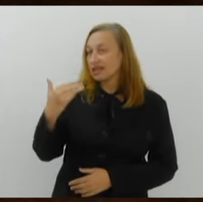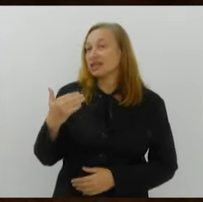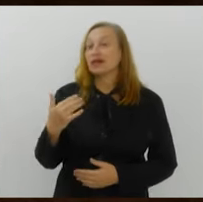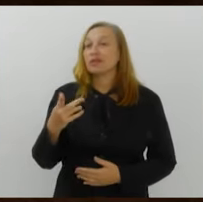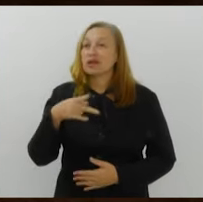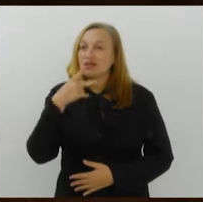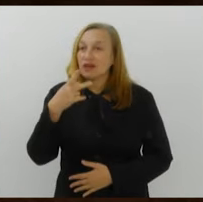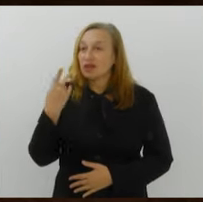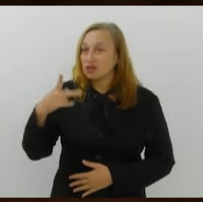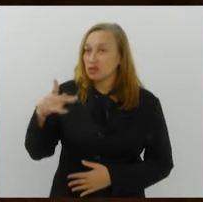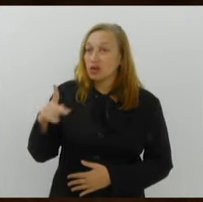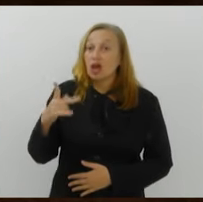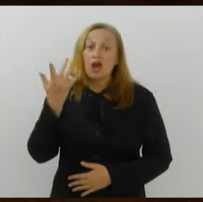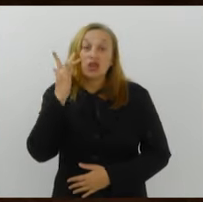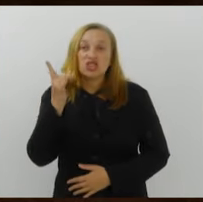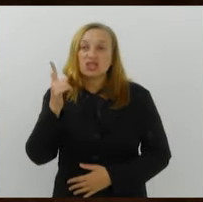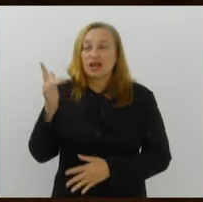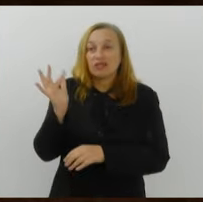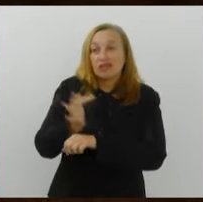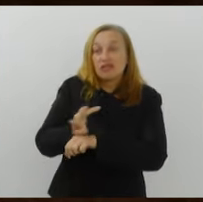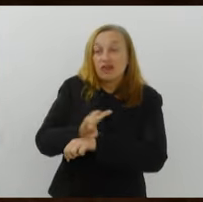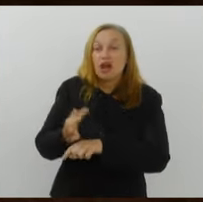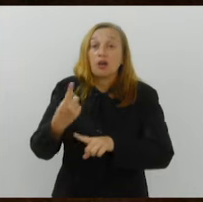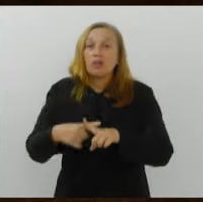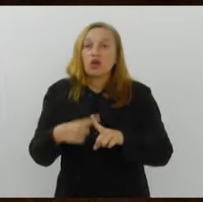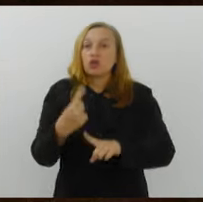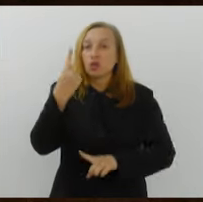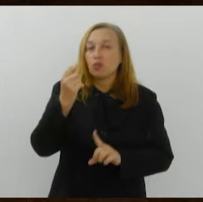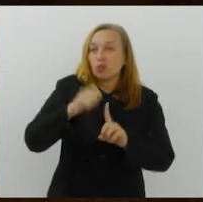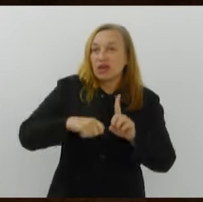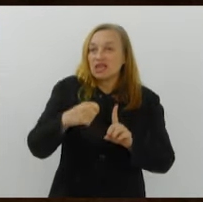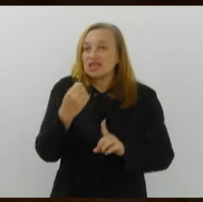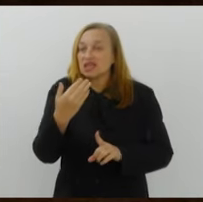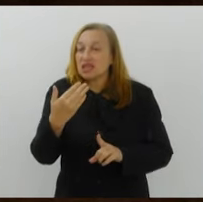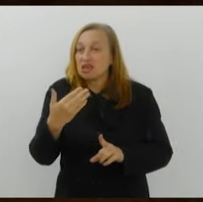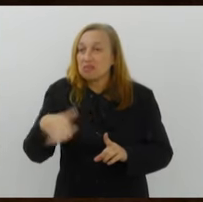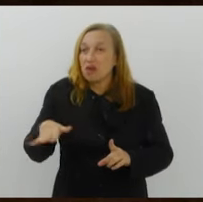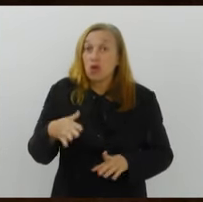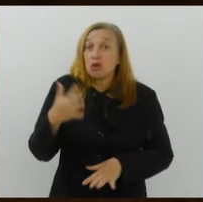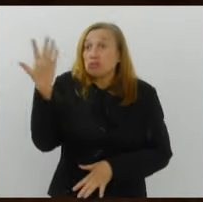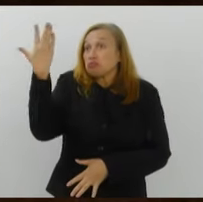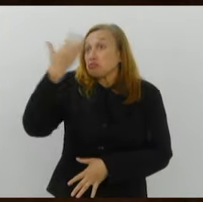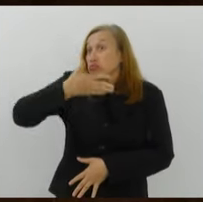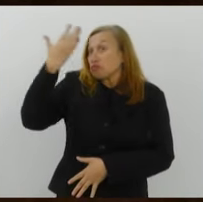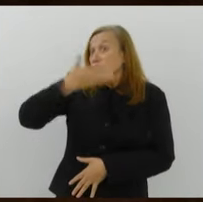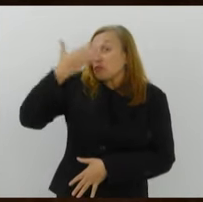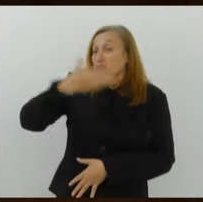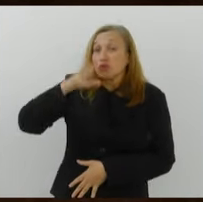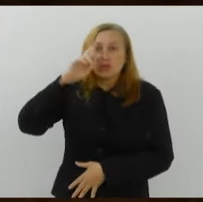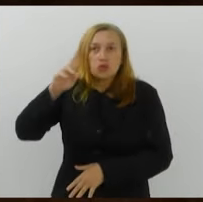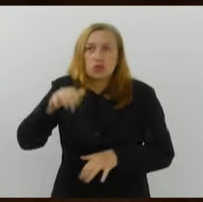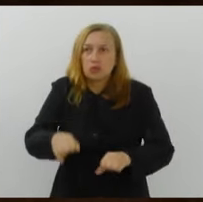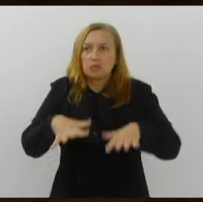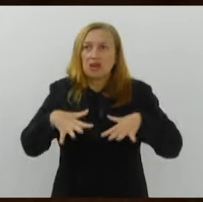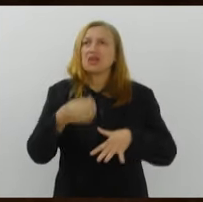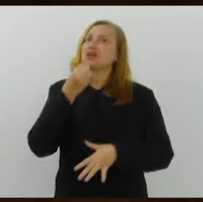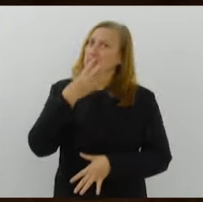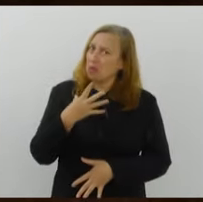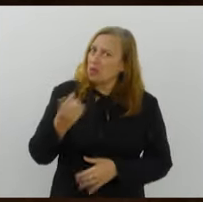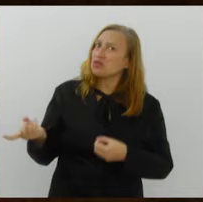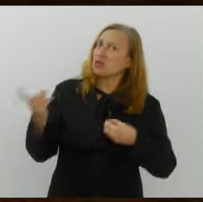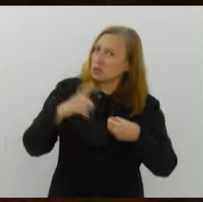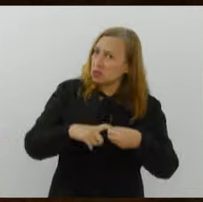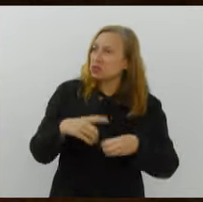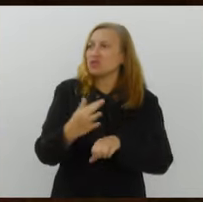porque achei até que Vossa Excelência estava de férias, porque estou aqui há 1 mês e meio e nunca tinha visto Vossa Excelência aqui no plenário. Ainda bem que Vossa Excelência voltou de